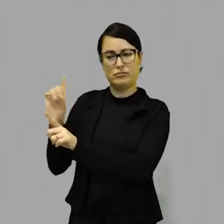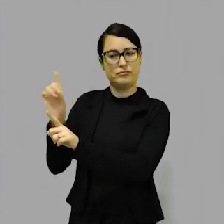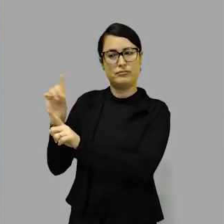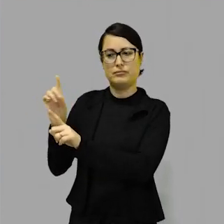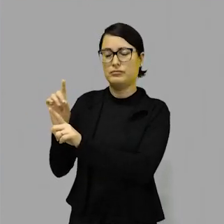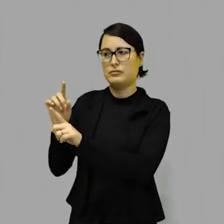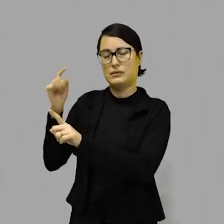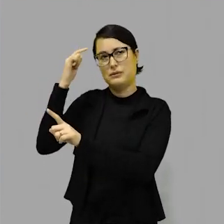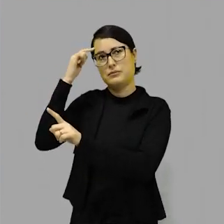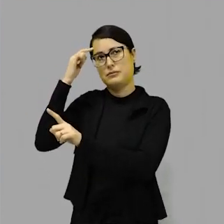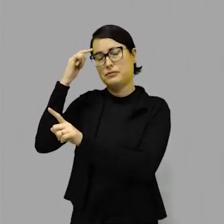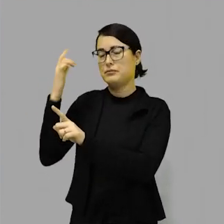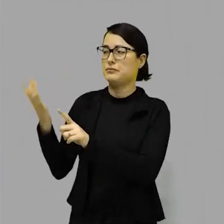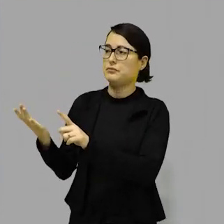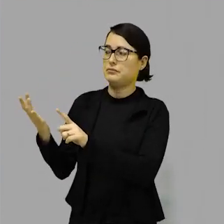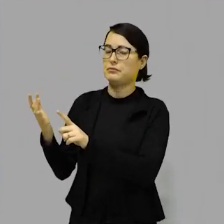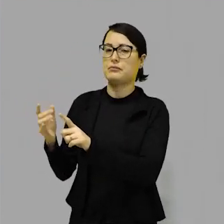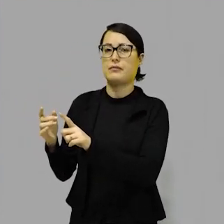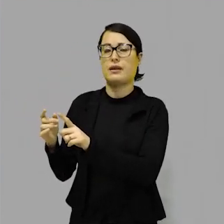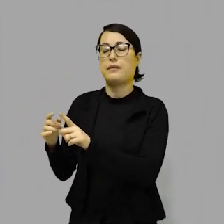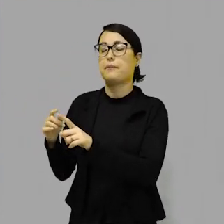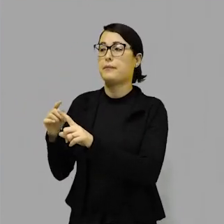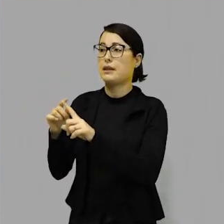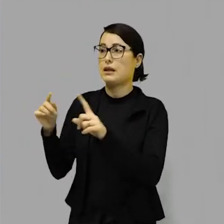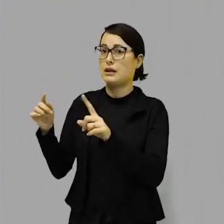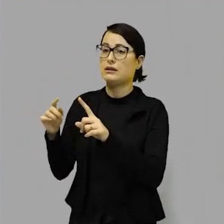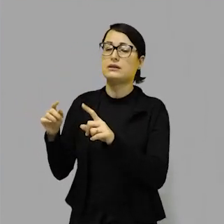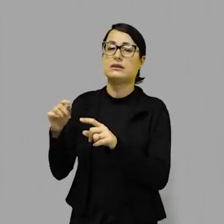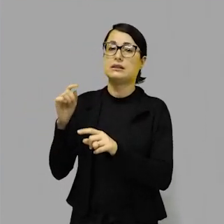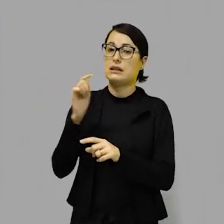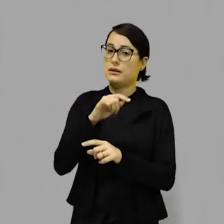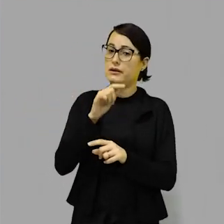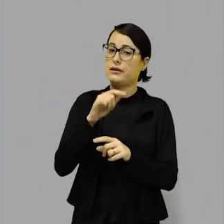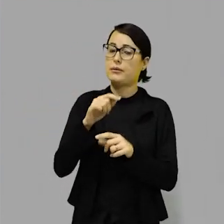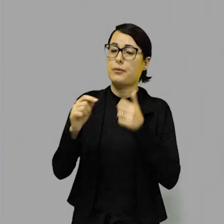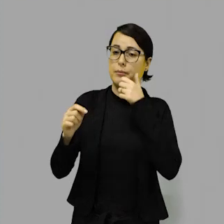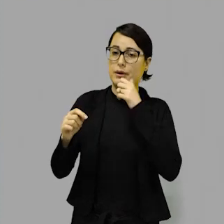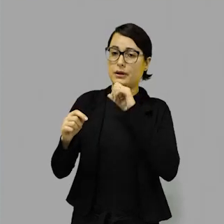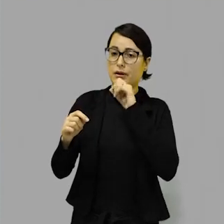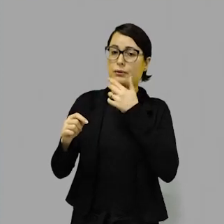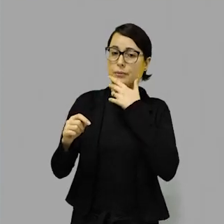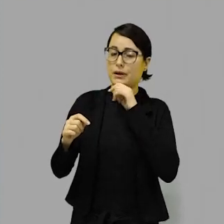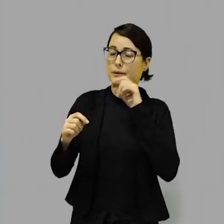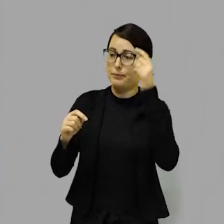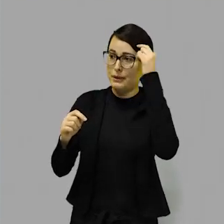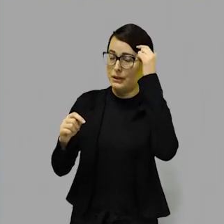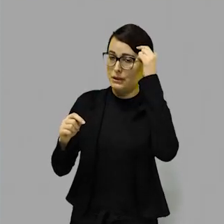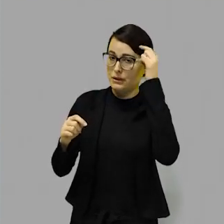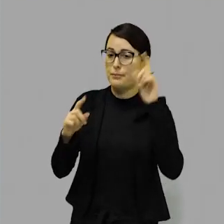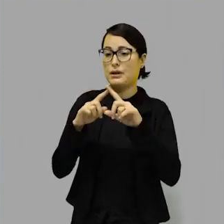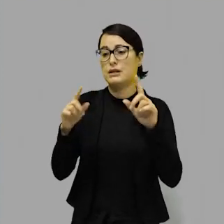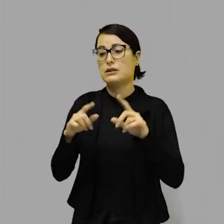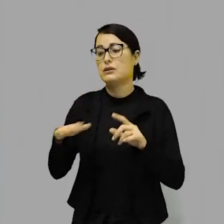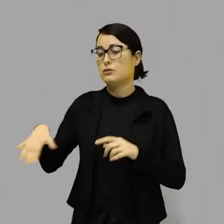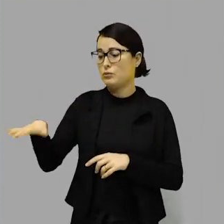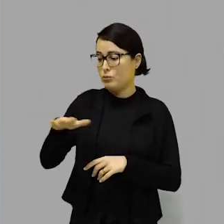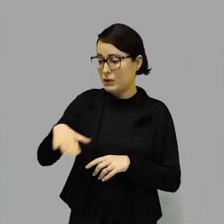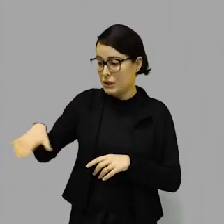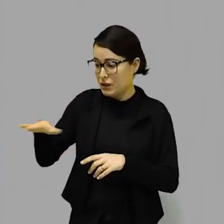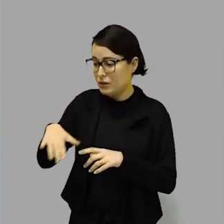elas se comportam, né? Então, por isso que existe essa visão de que o meio social que